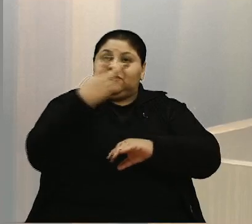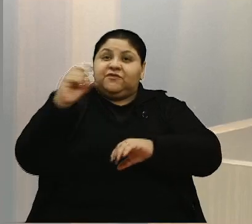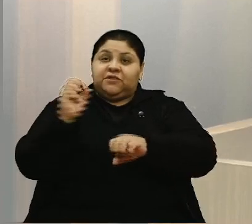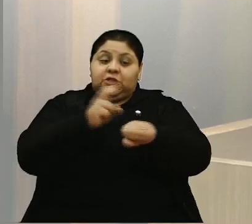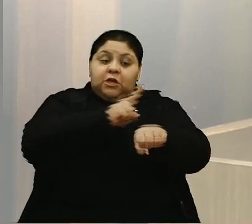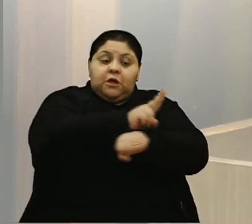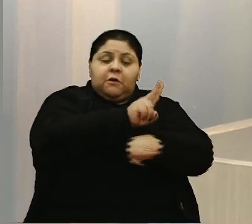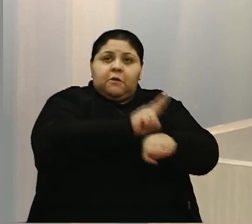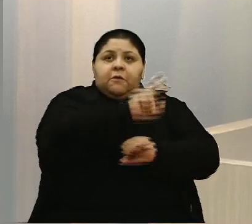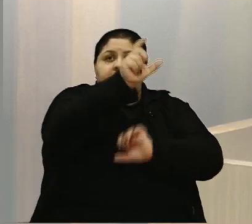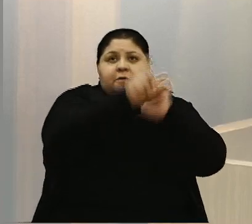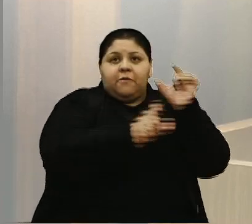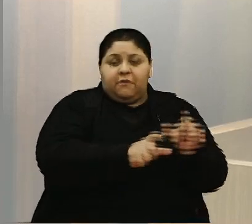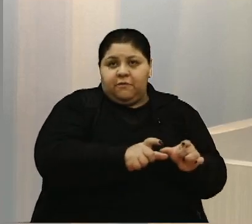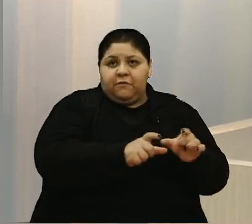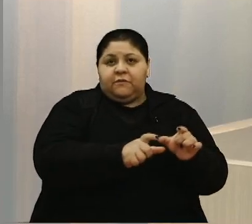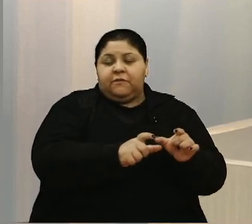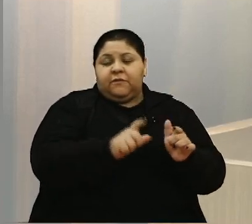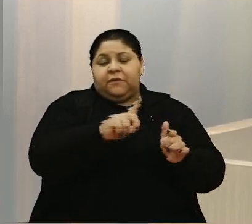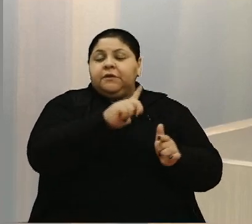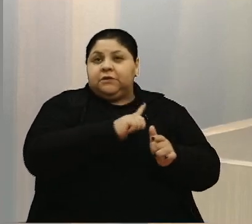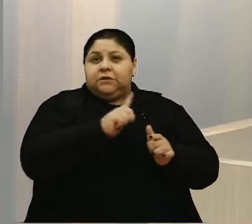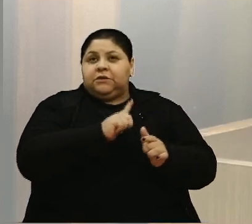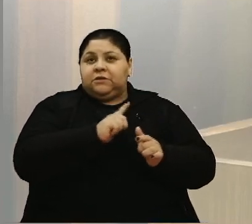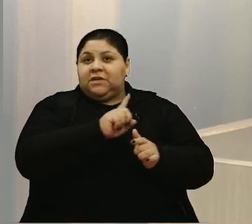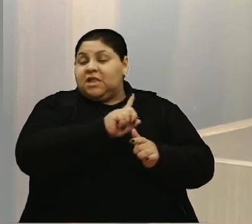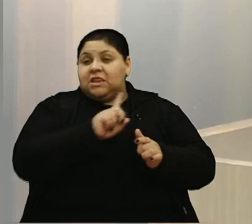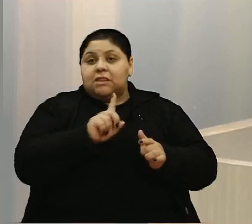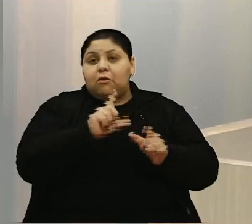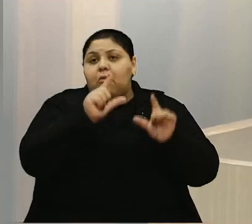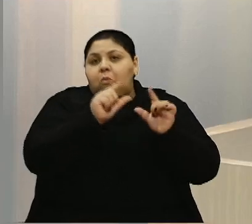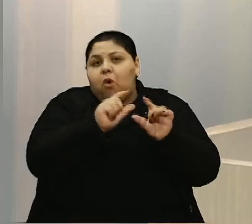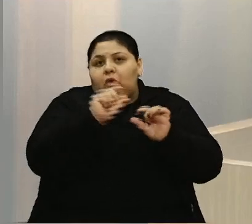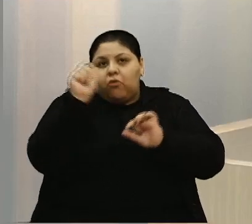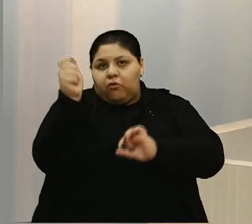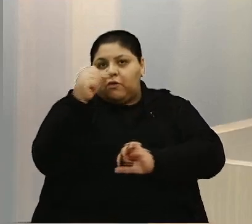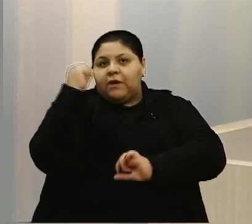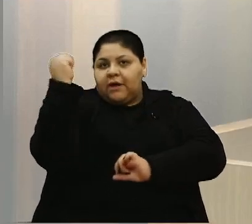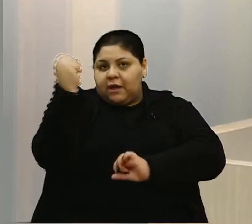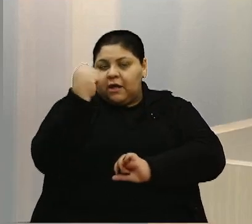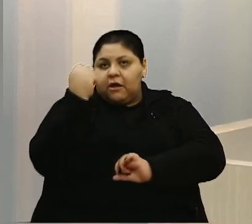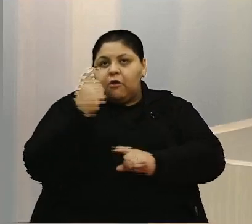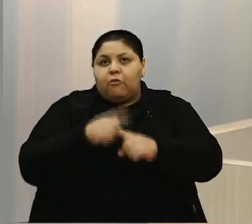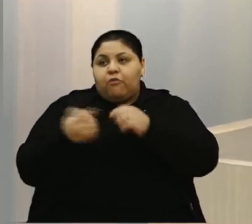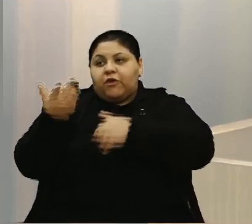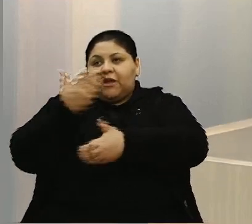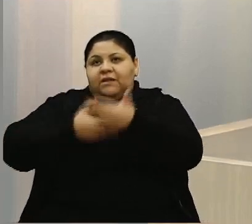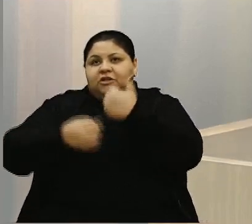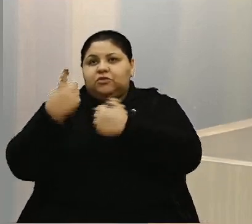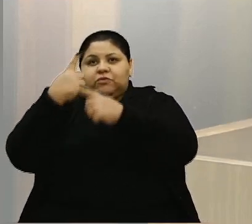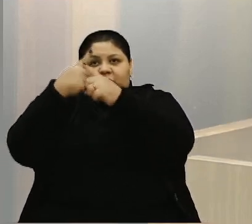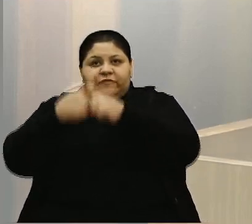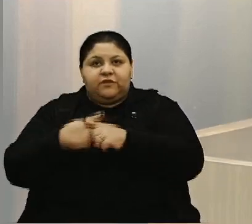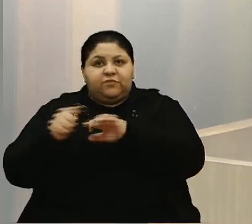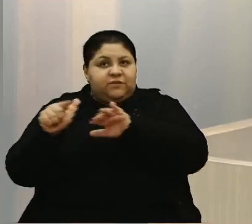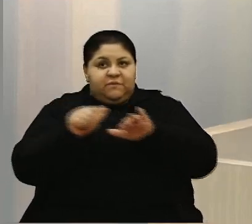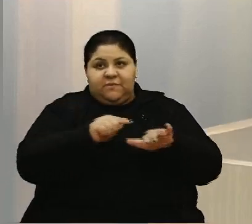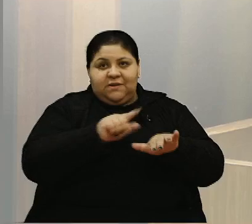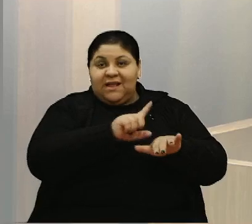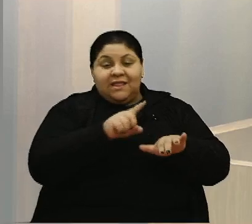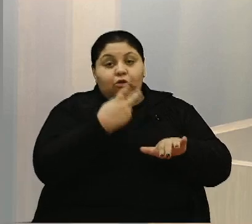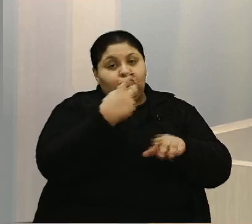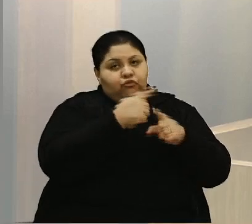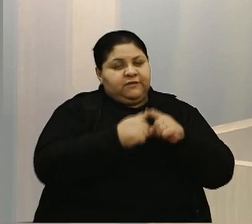para pacientes com uma condição não tão grave, porque aí os atendimentos vão se dar uma vez por semana e não 2 vezes por